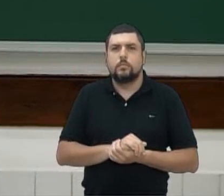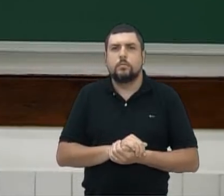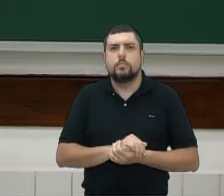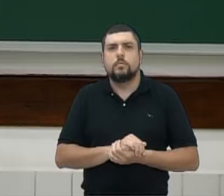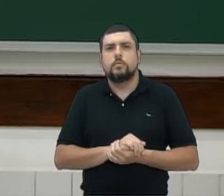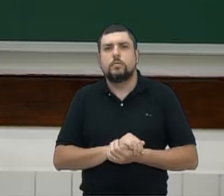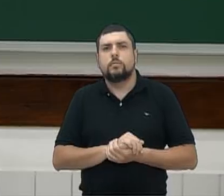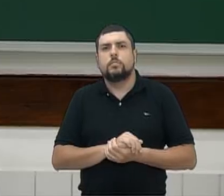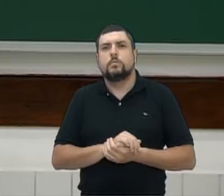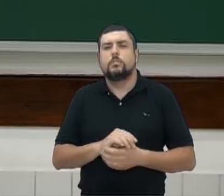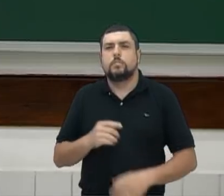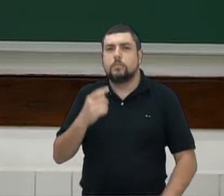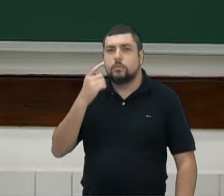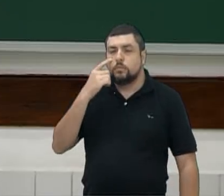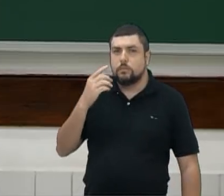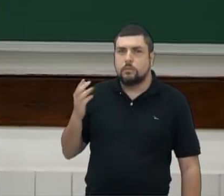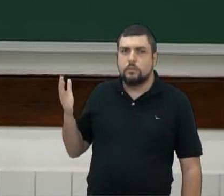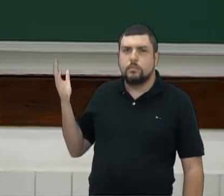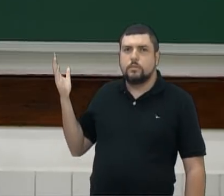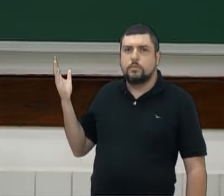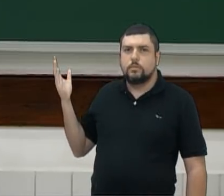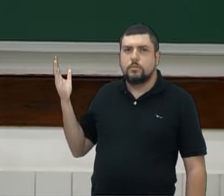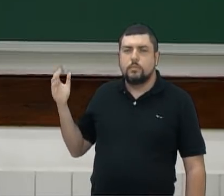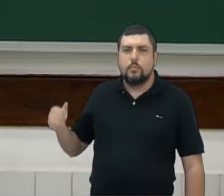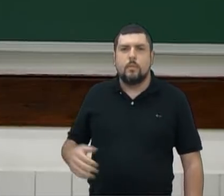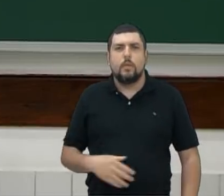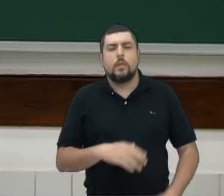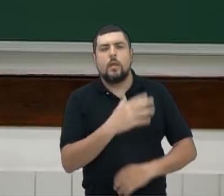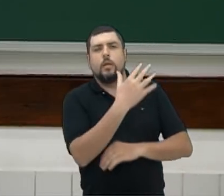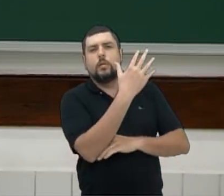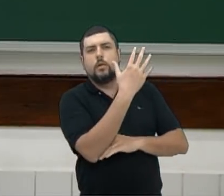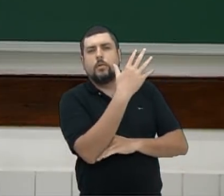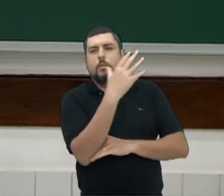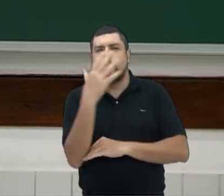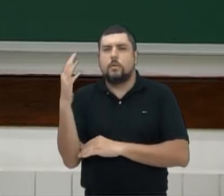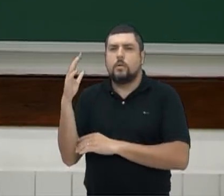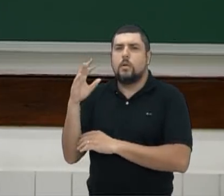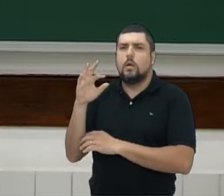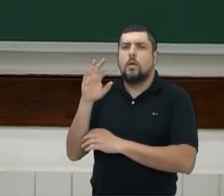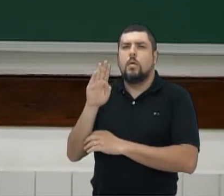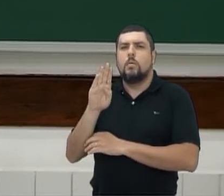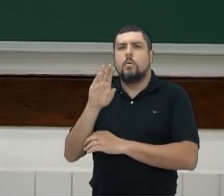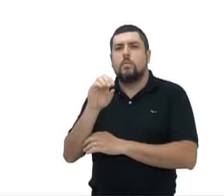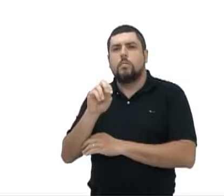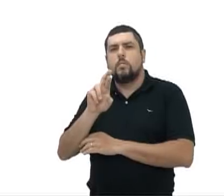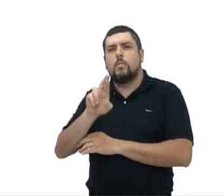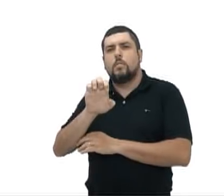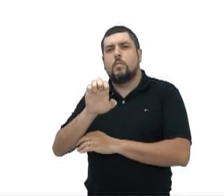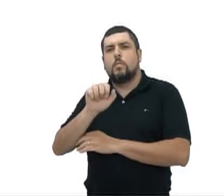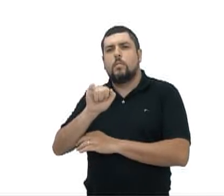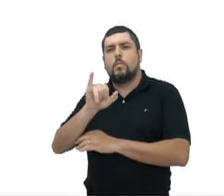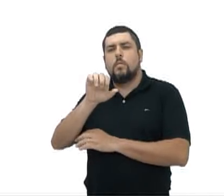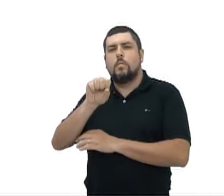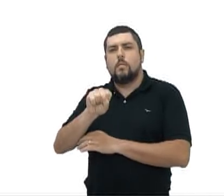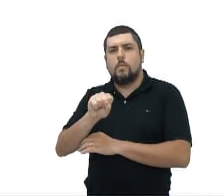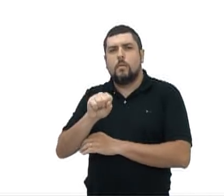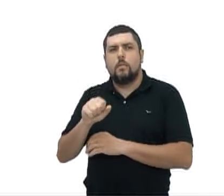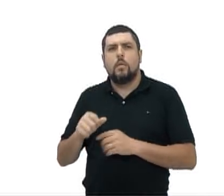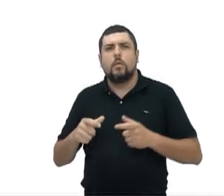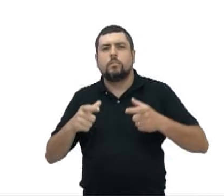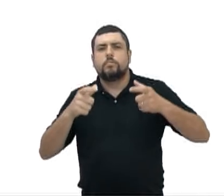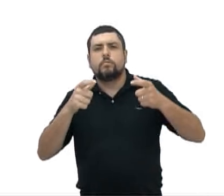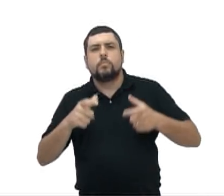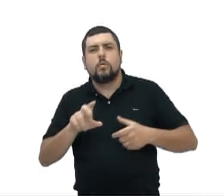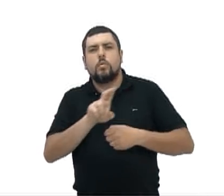você vai acompanhar florestas boreais, a tundra, aonde elas estão localizadas. Dá uma olhada aqui